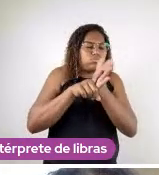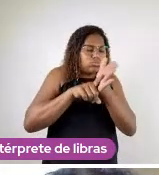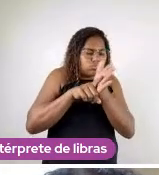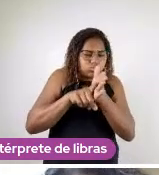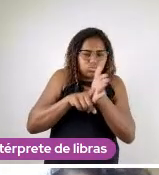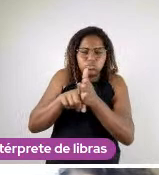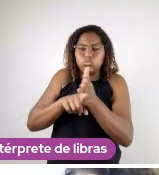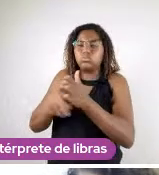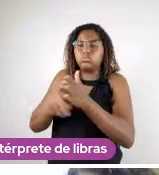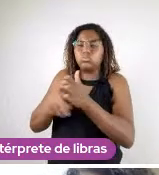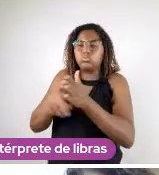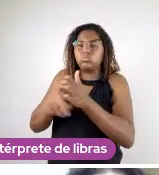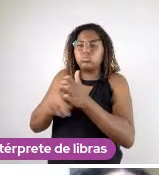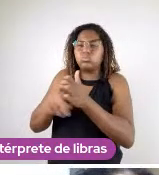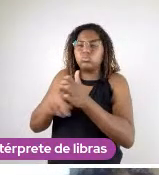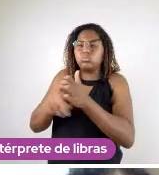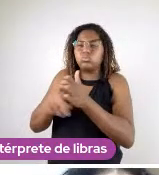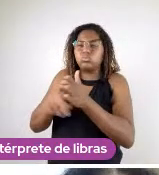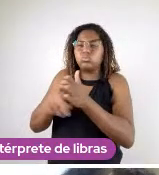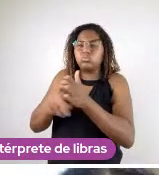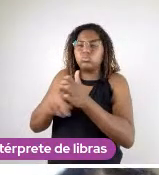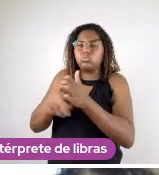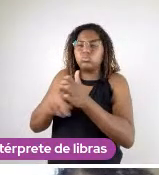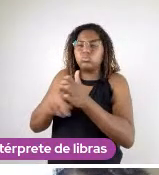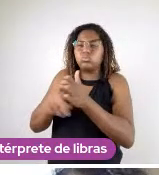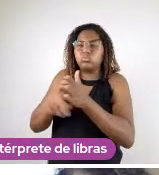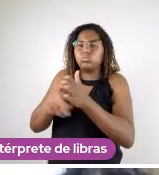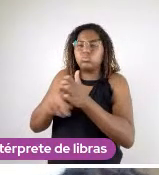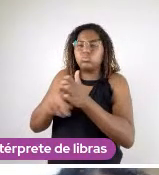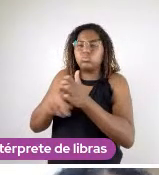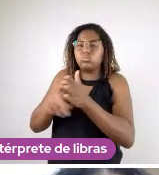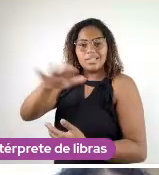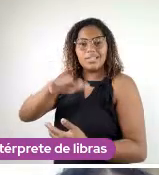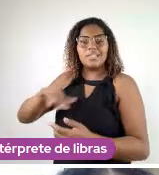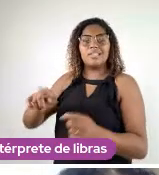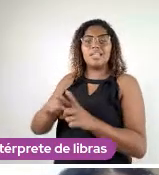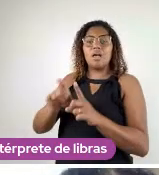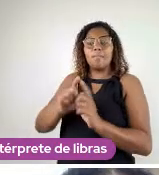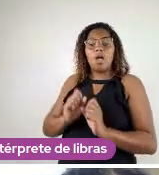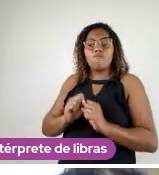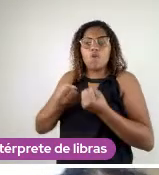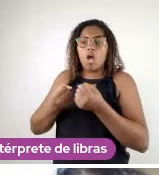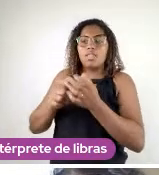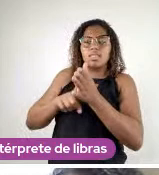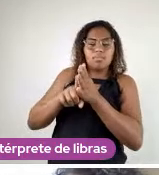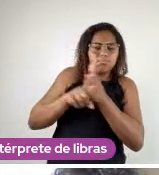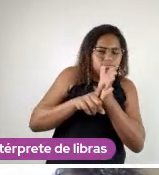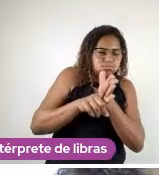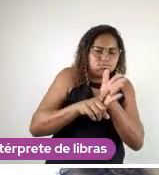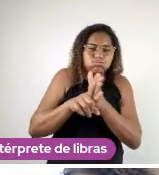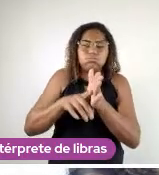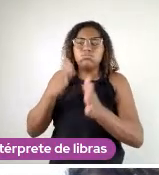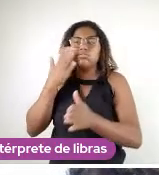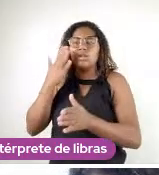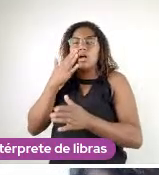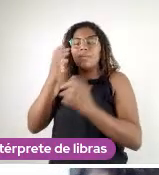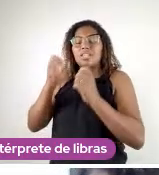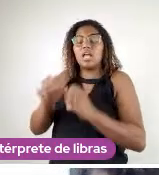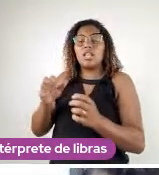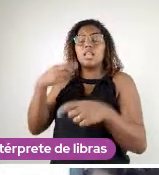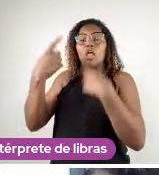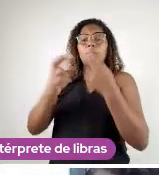identificação das espécies, e também de mais esforço de monitoramento, para a gente poder determinar, responder essas perguntas,